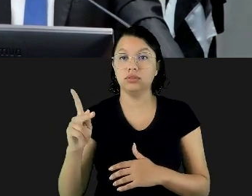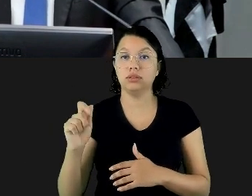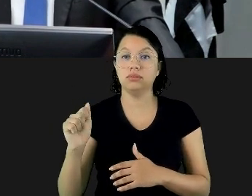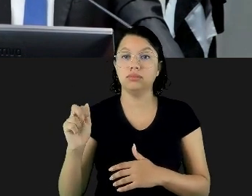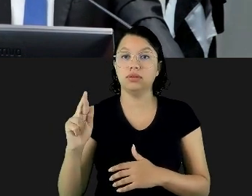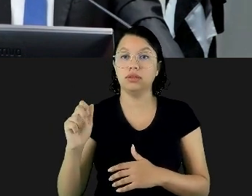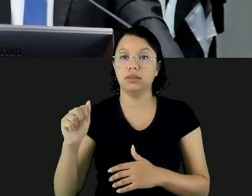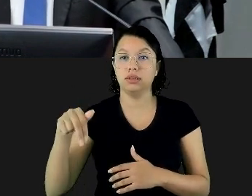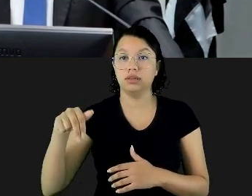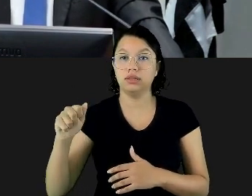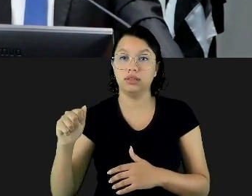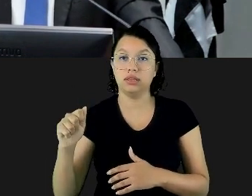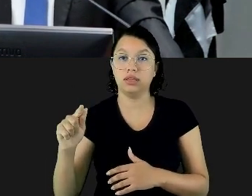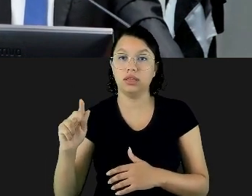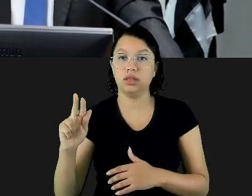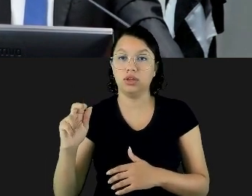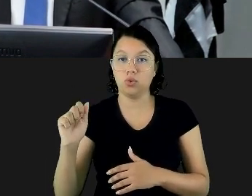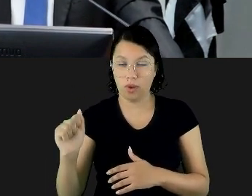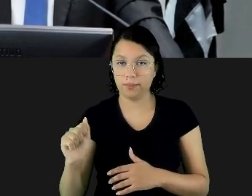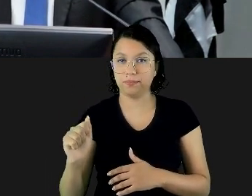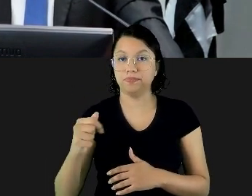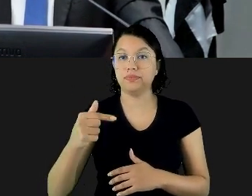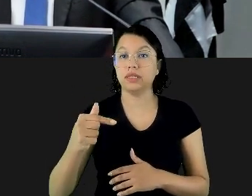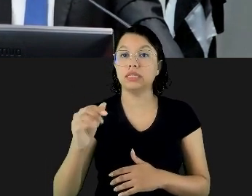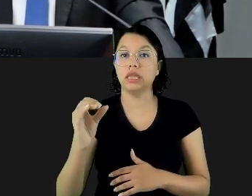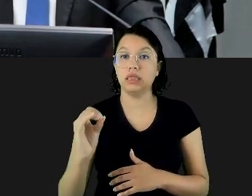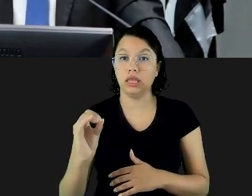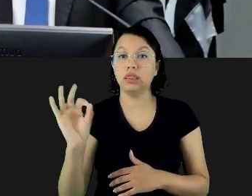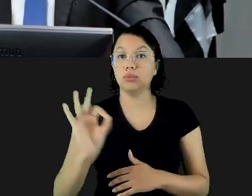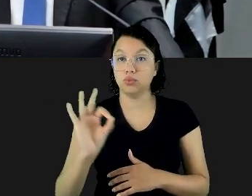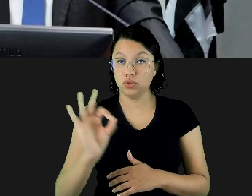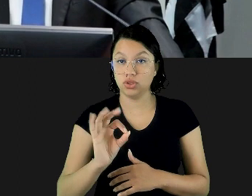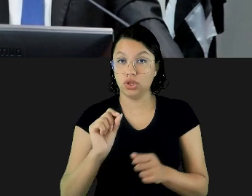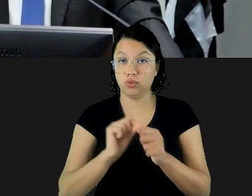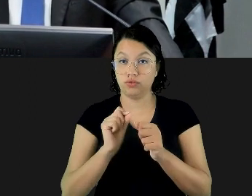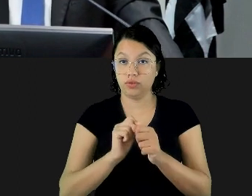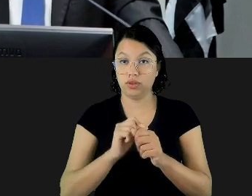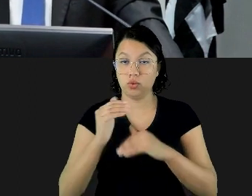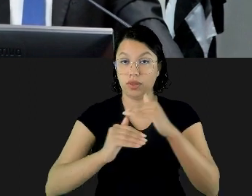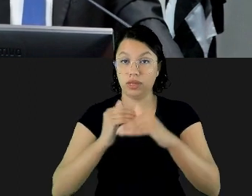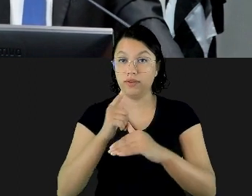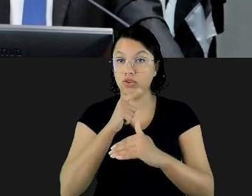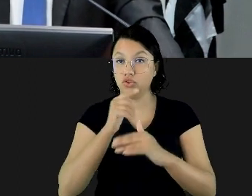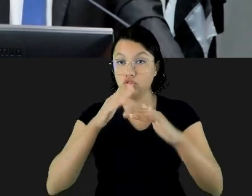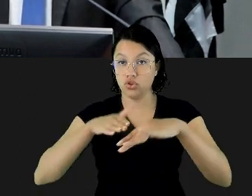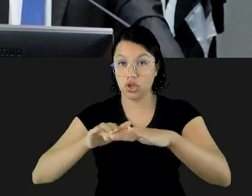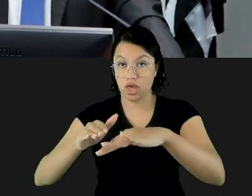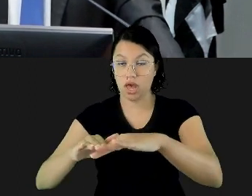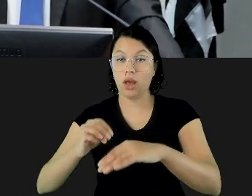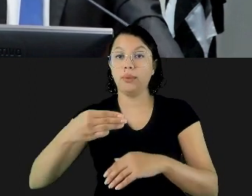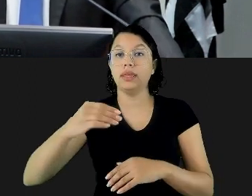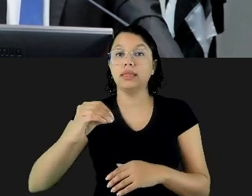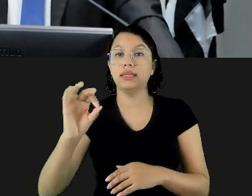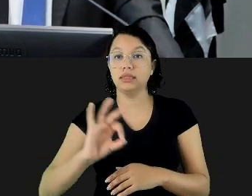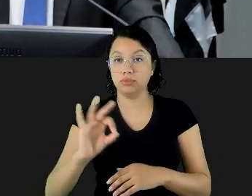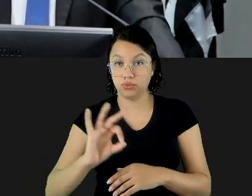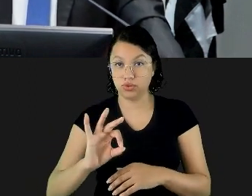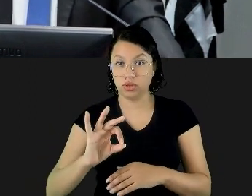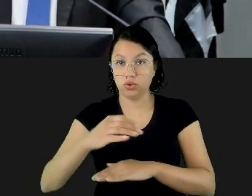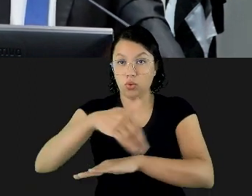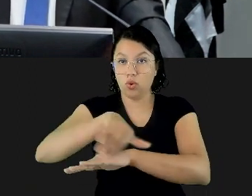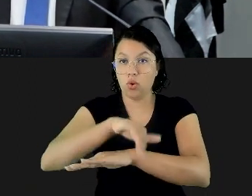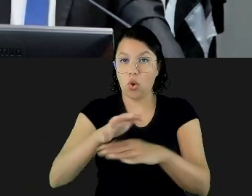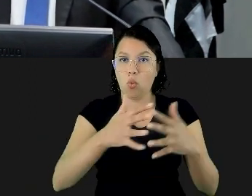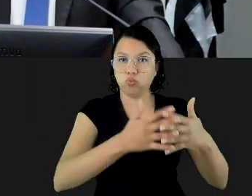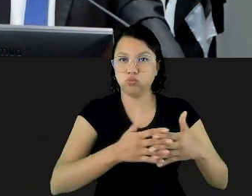70% são feitas pelo modo marítimo e 30% rodoviário. Quando a nossa carne do